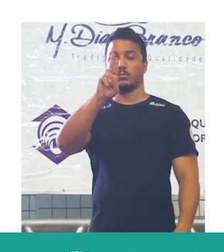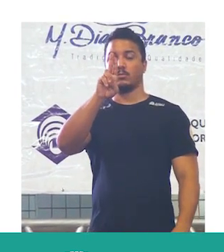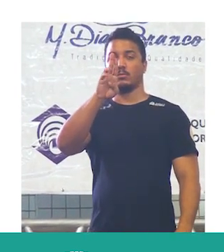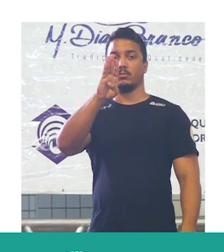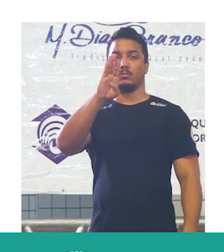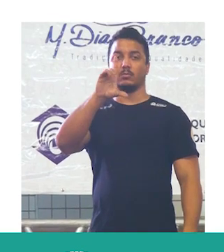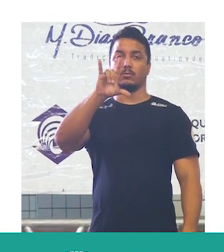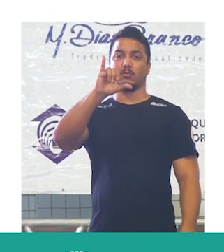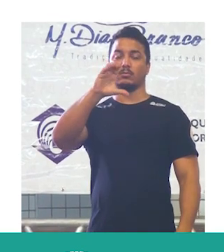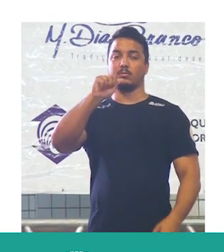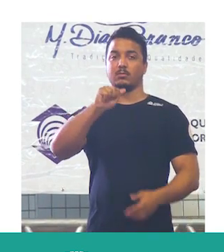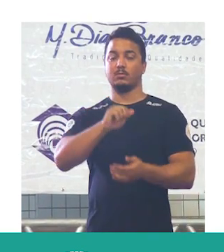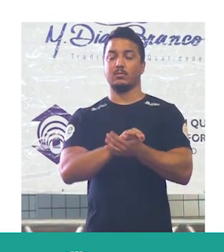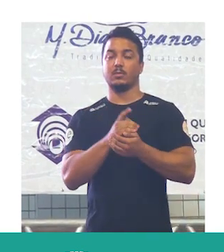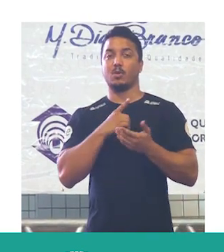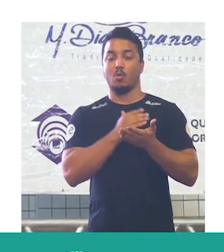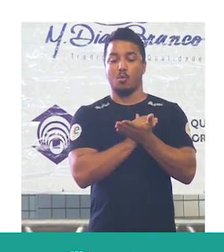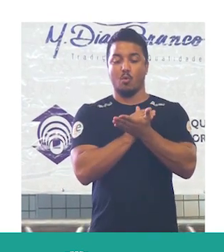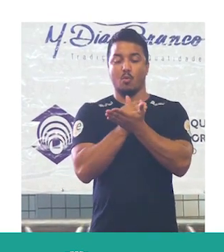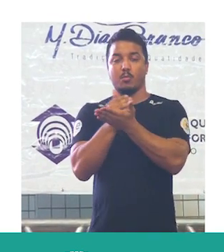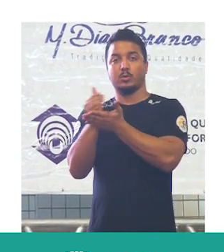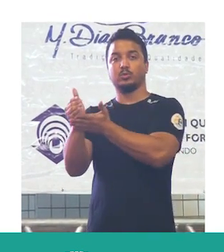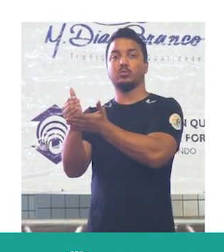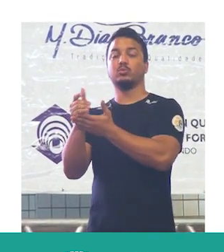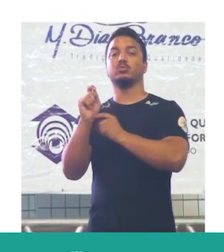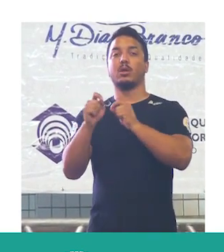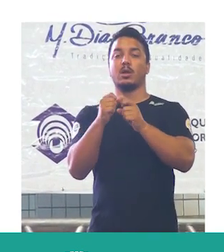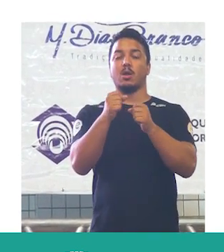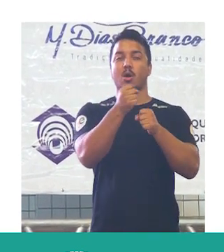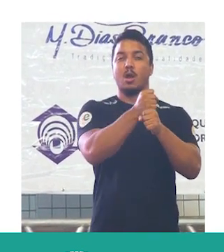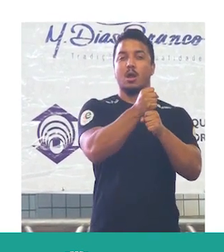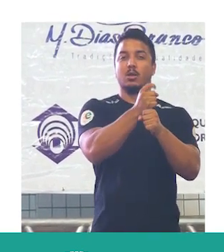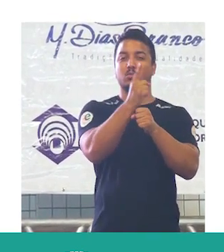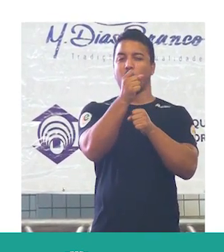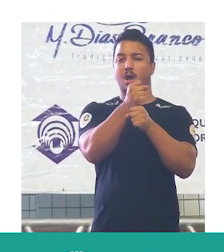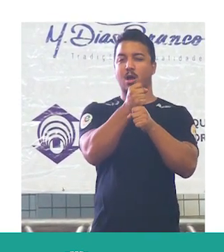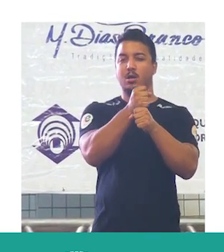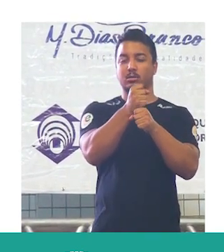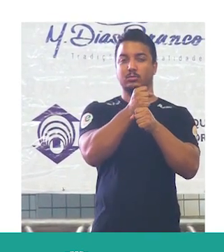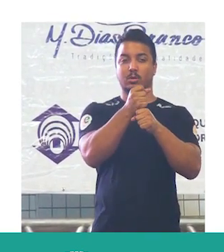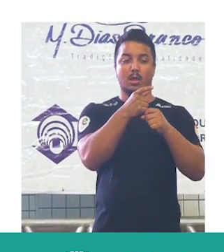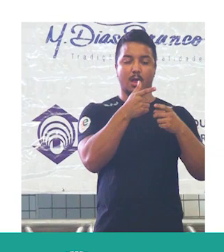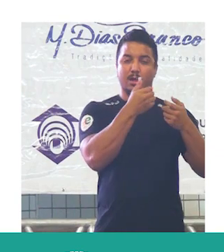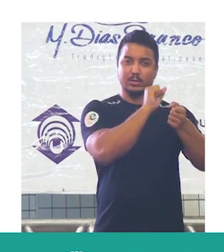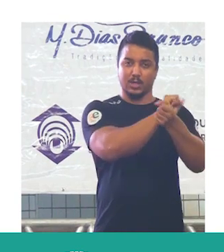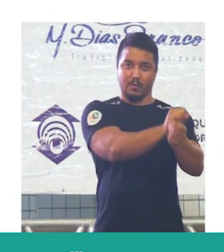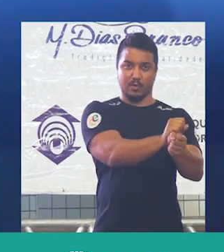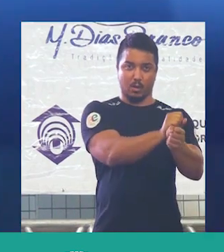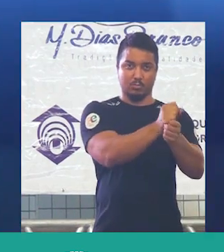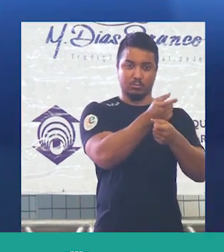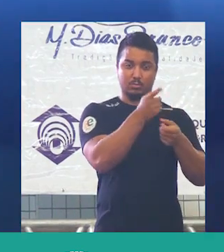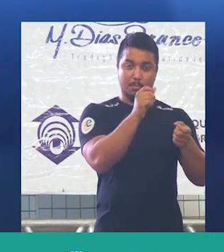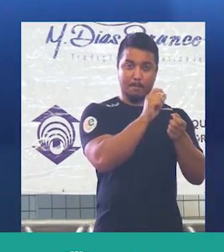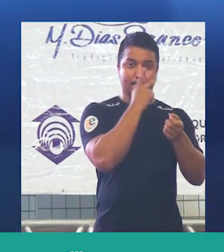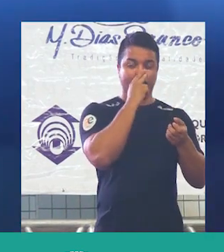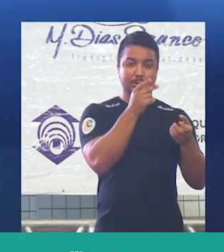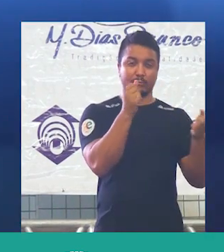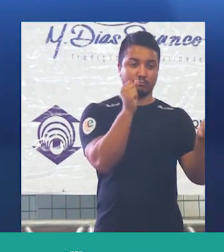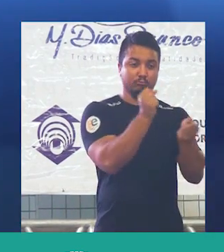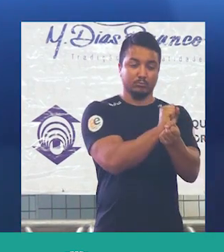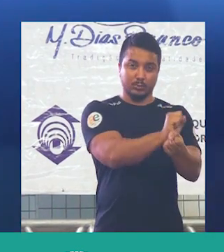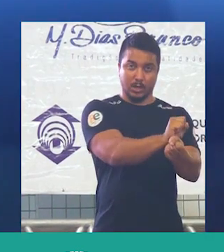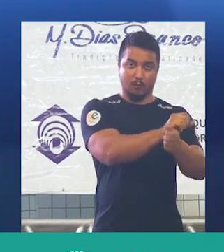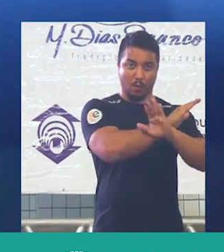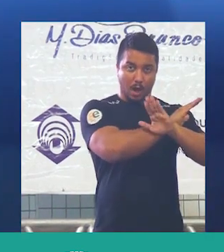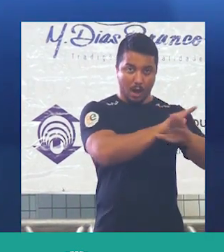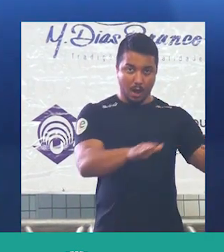a República nasceu praticamente um ano depois que a escravidão acabou, né? A escravidão acaba